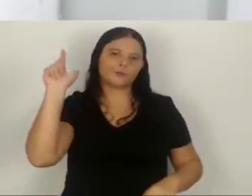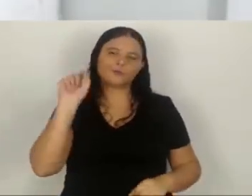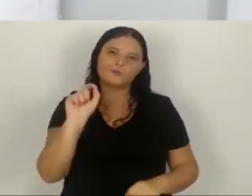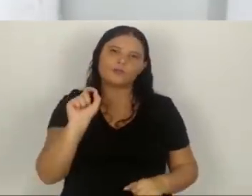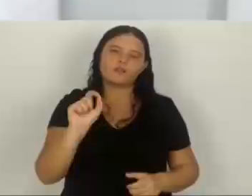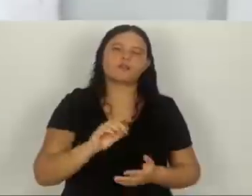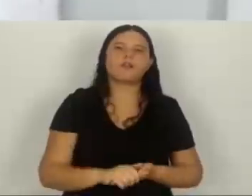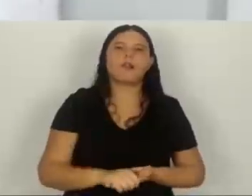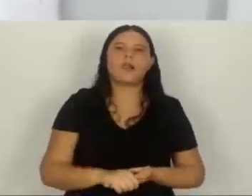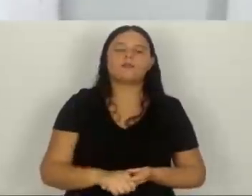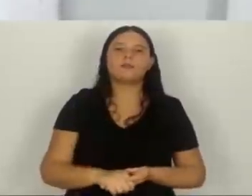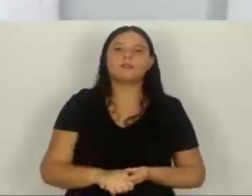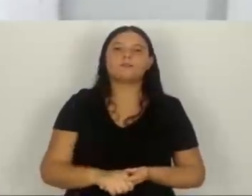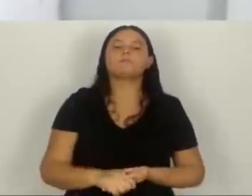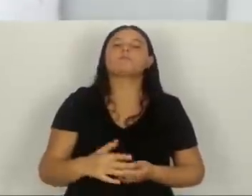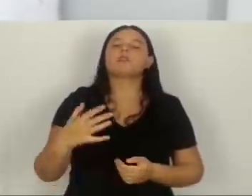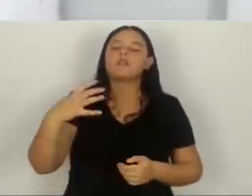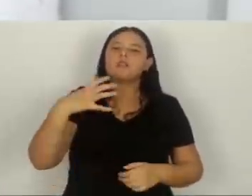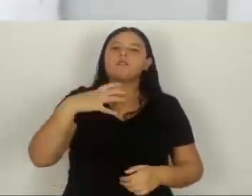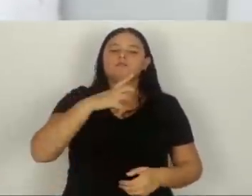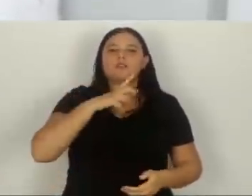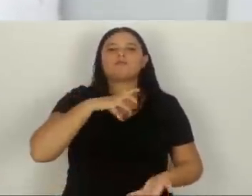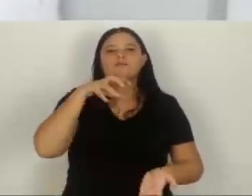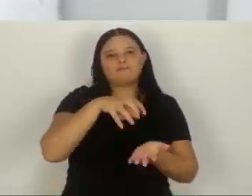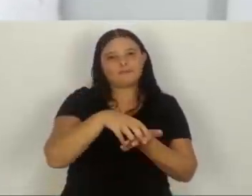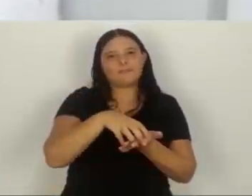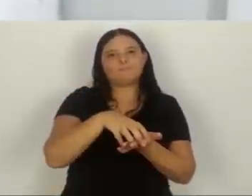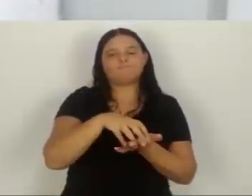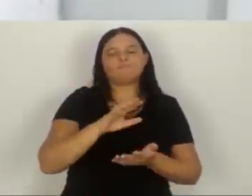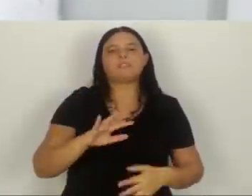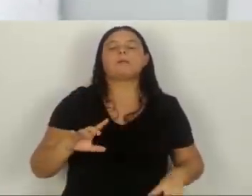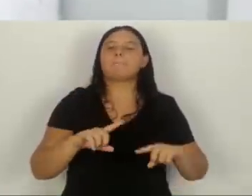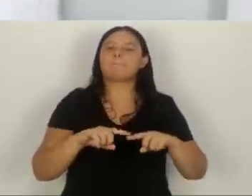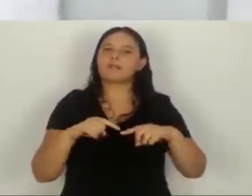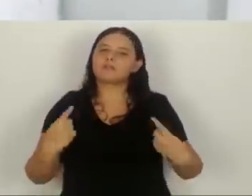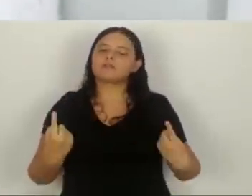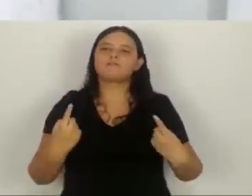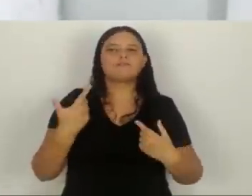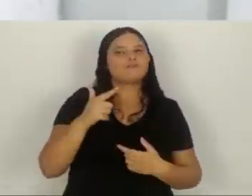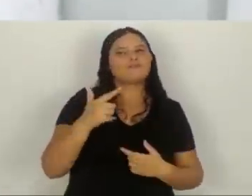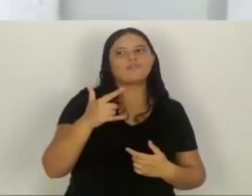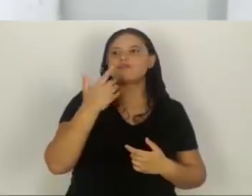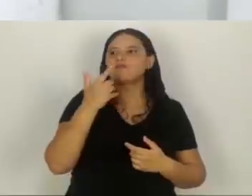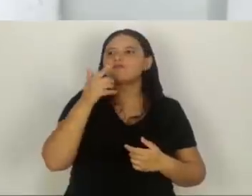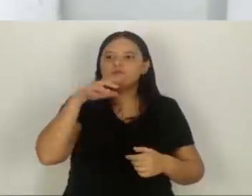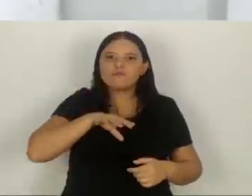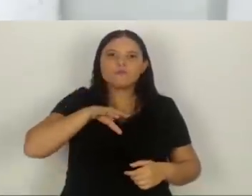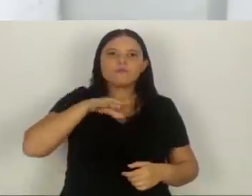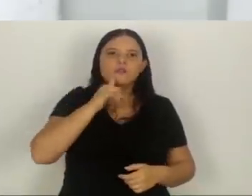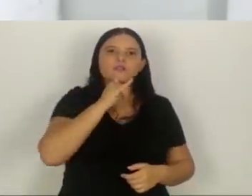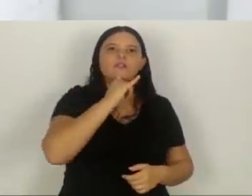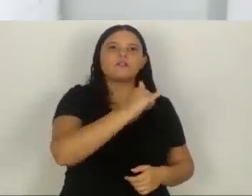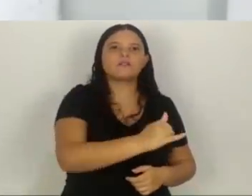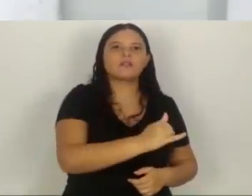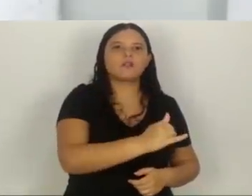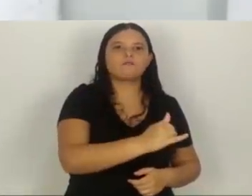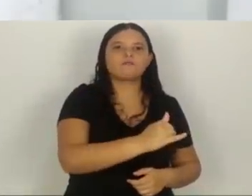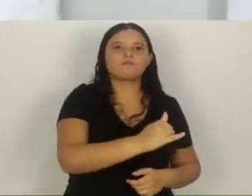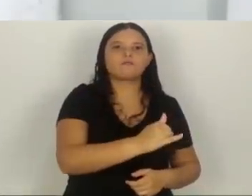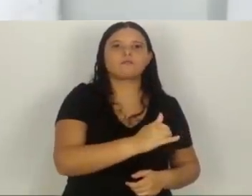seguinte, sou soro positivo. Todavia, não tenho coragem nenhuma de contar para o meu